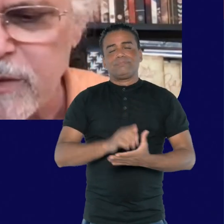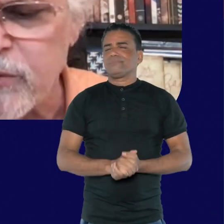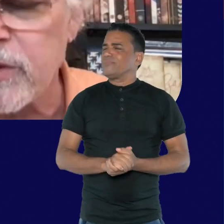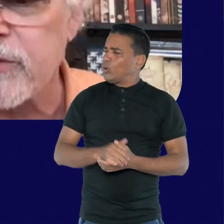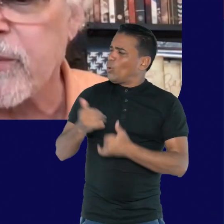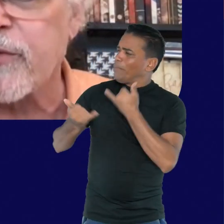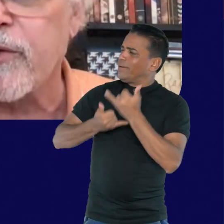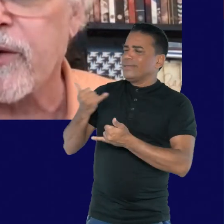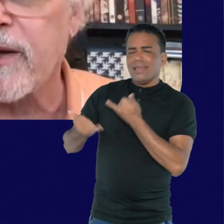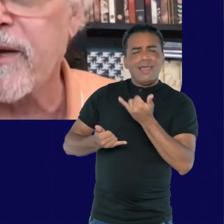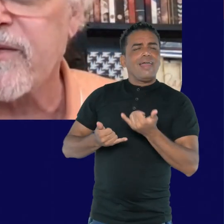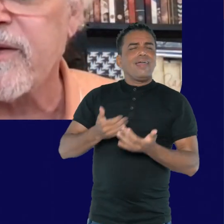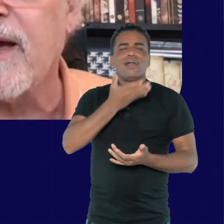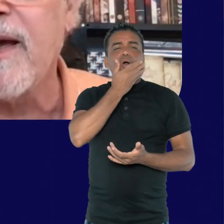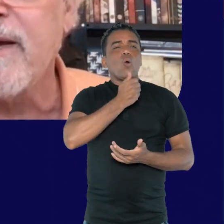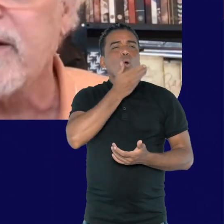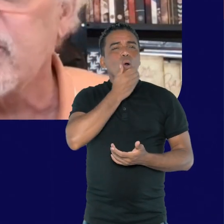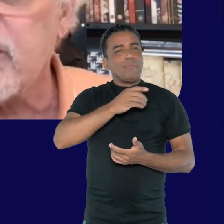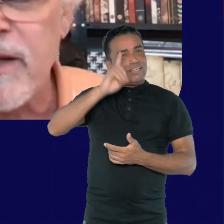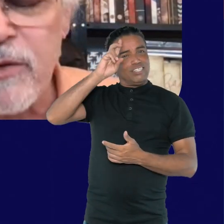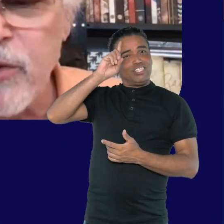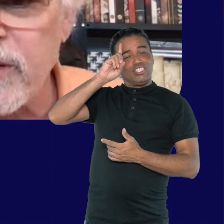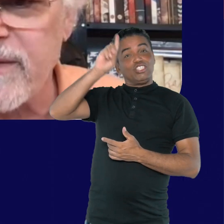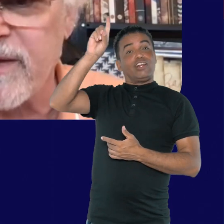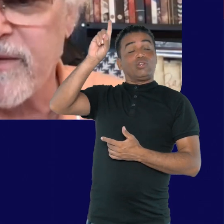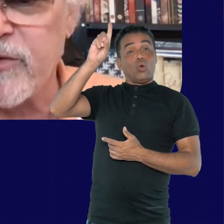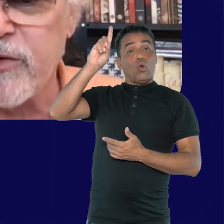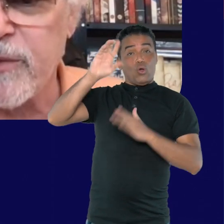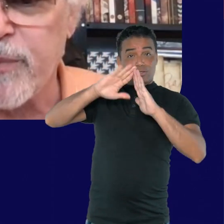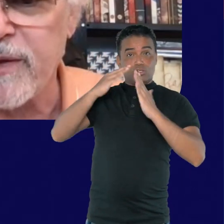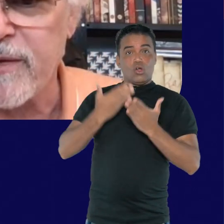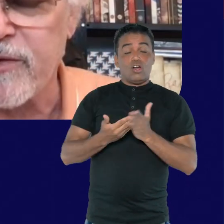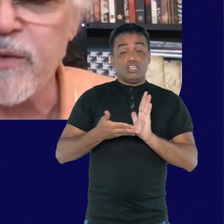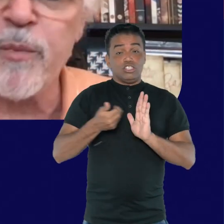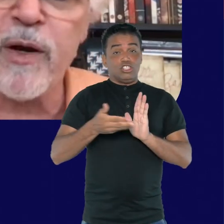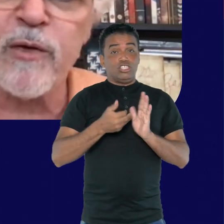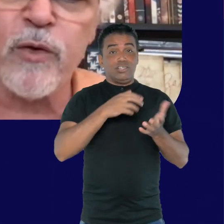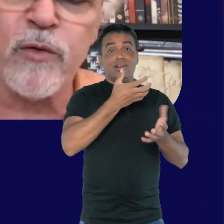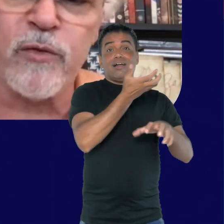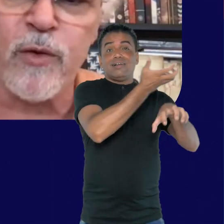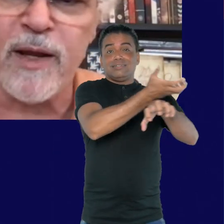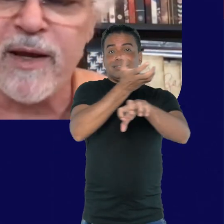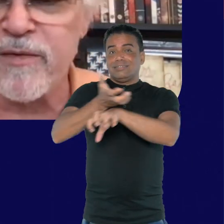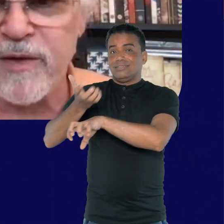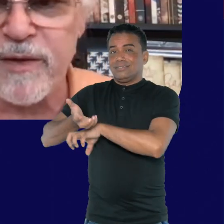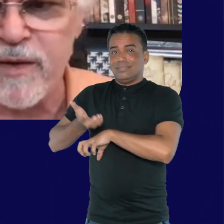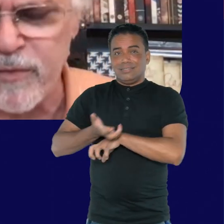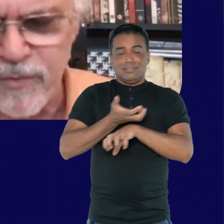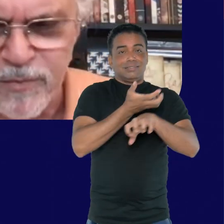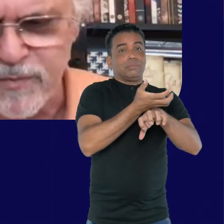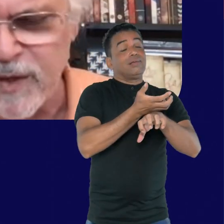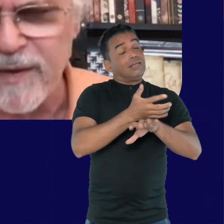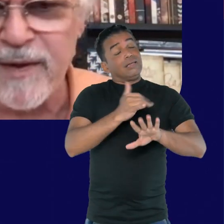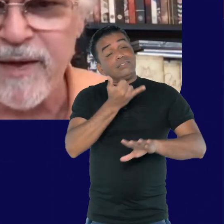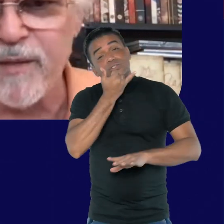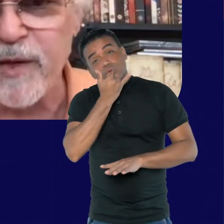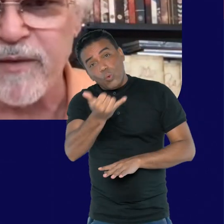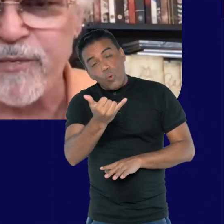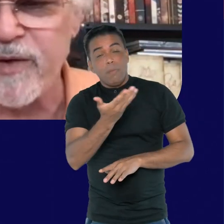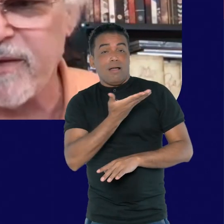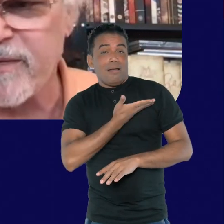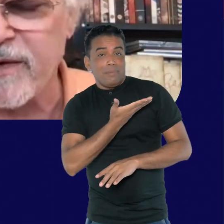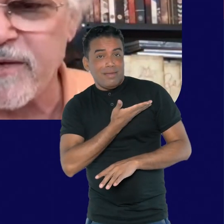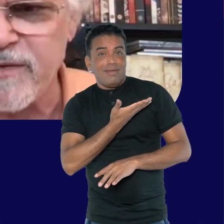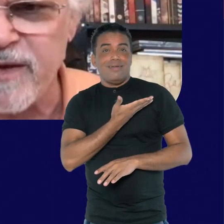com o diretor de uma escola que, assim, tira todas essas disciplinas, que me perdoem os colegas que dão